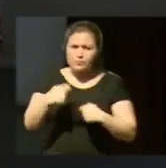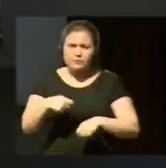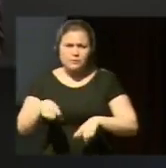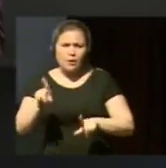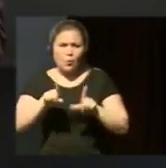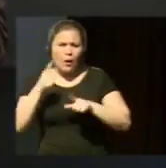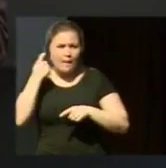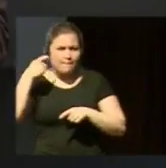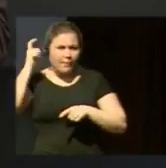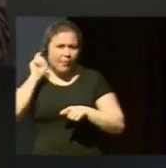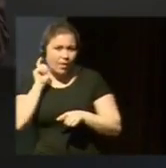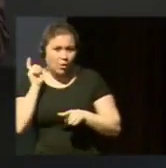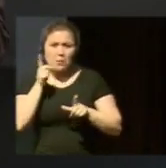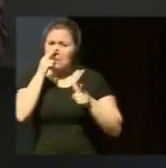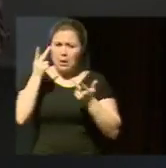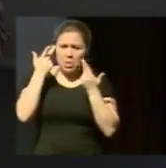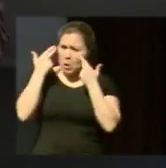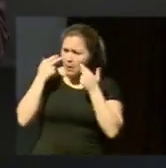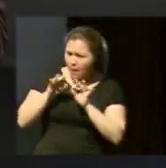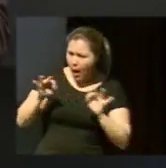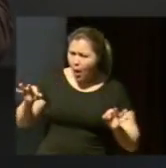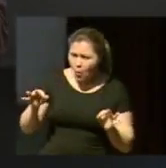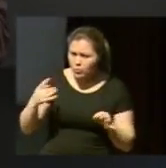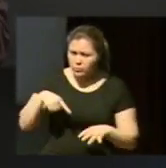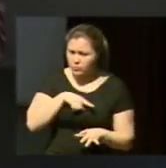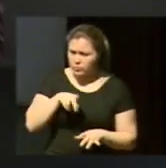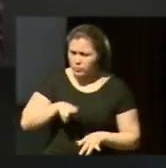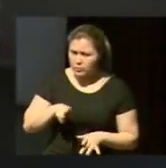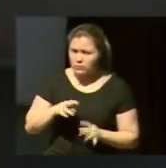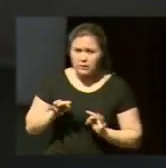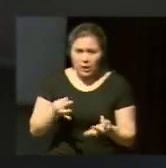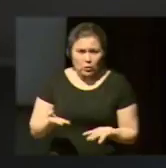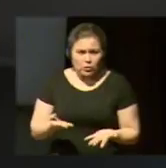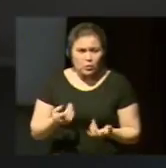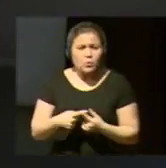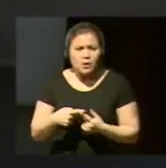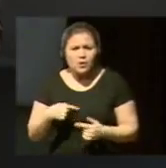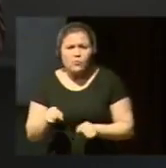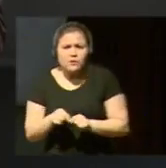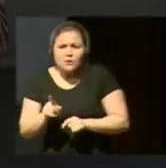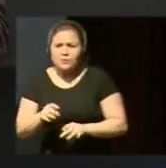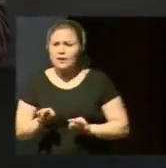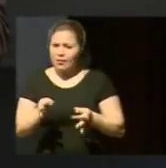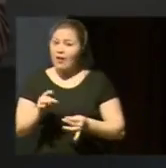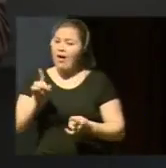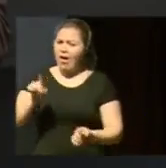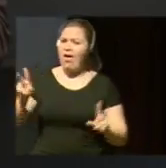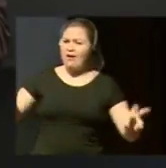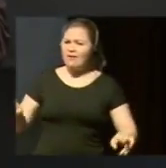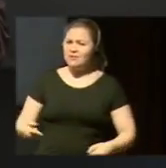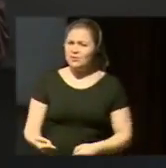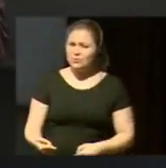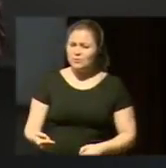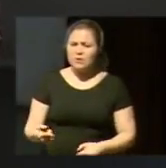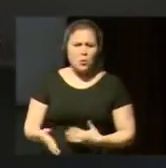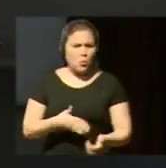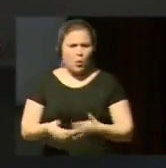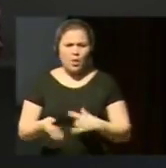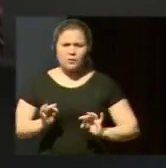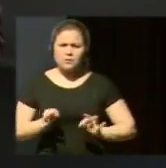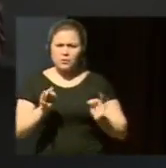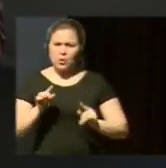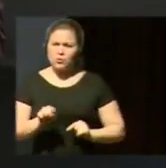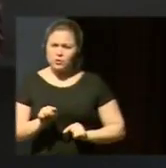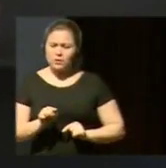aparelho auditivo, que é uma coisa bem normal que usamos tecnologia. O que fazemos com a tecnologia? Essa questão. Qualquer